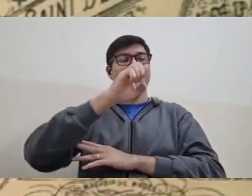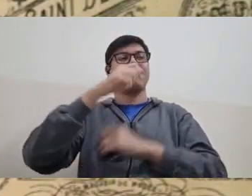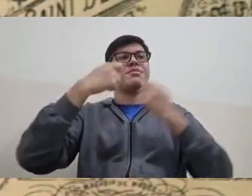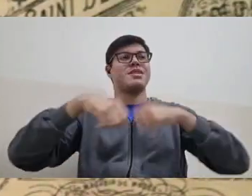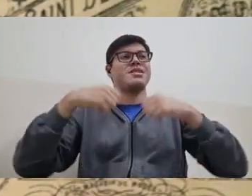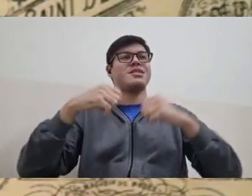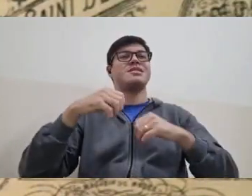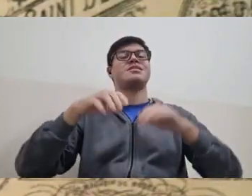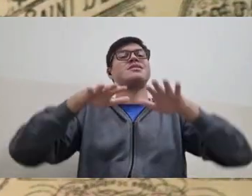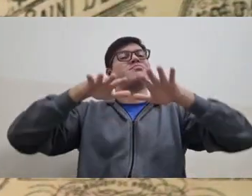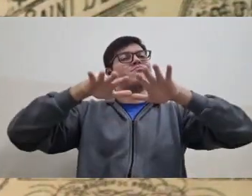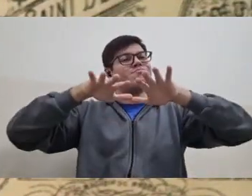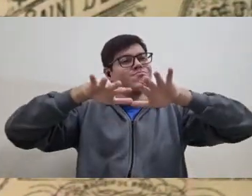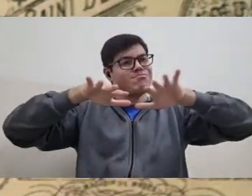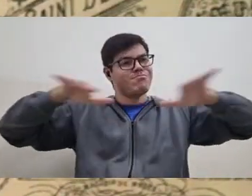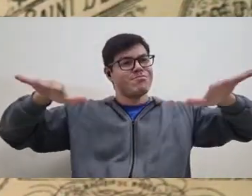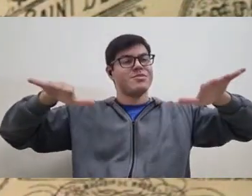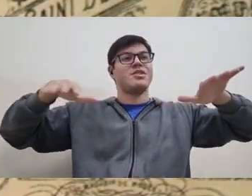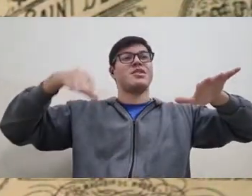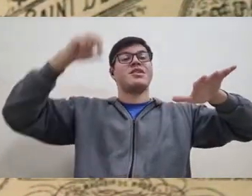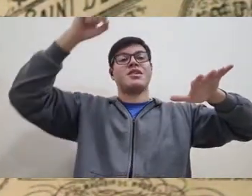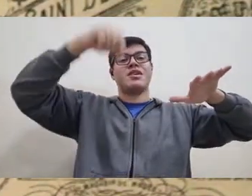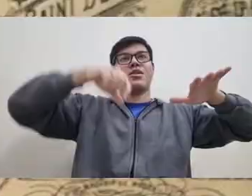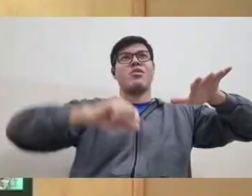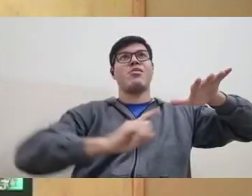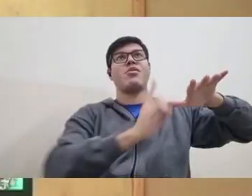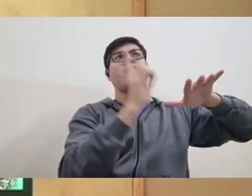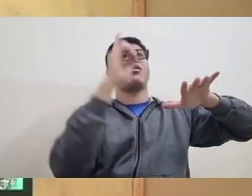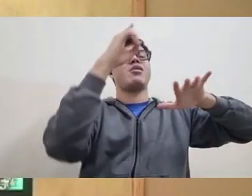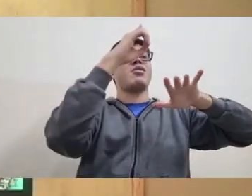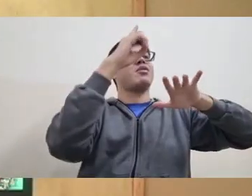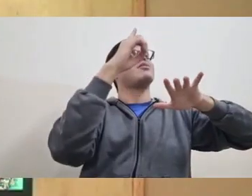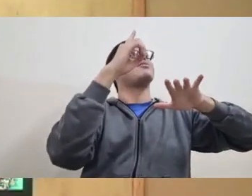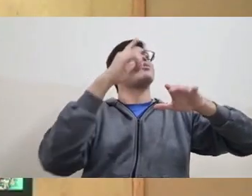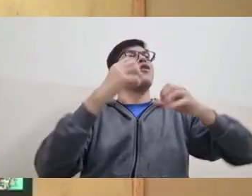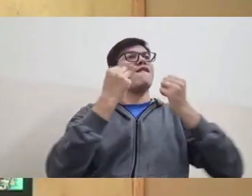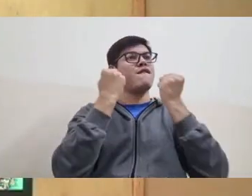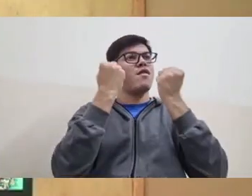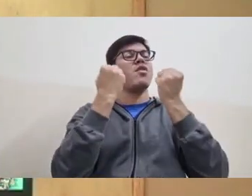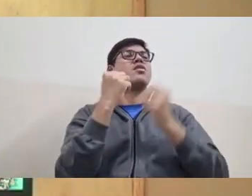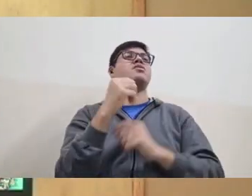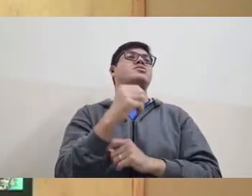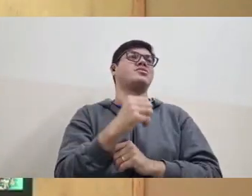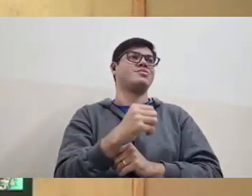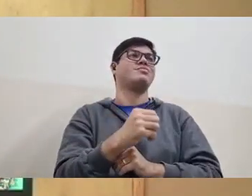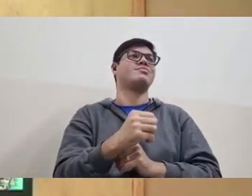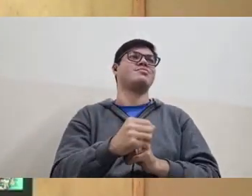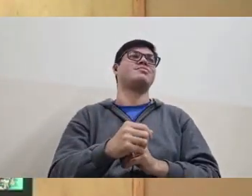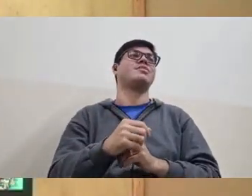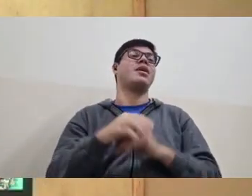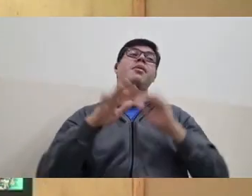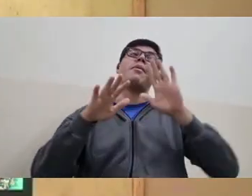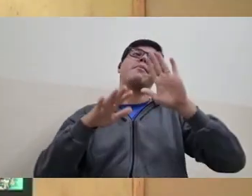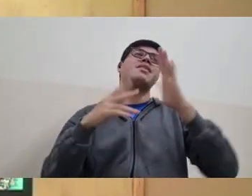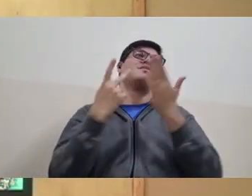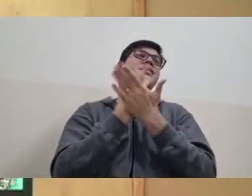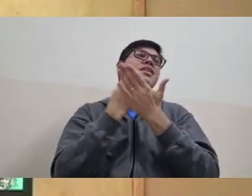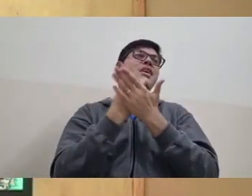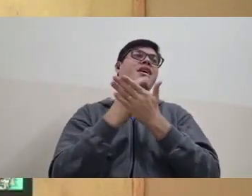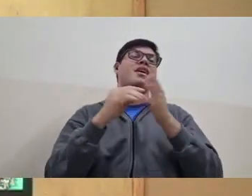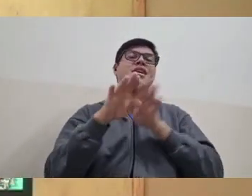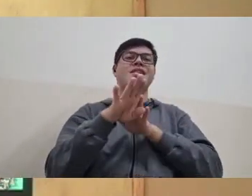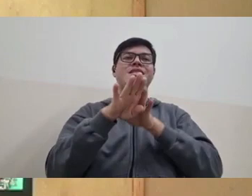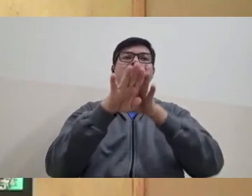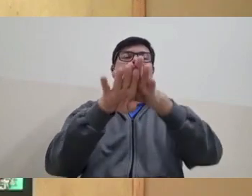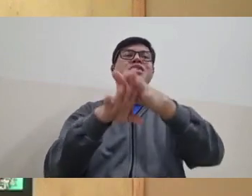Então a gente normatiza isso, fala, ó... Tem que ser assim, essa muda para aqui, para lá e tal, assim? Exatamente. Sua calçada